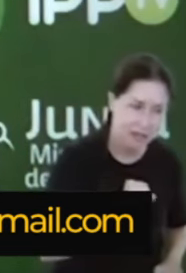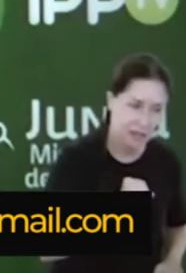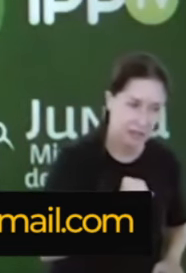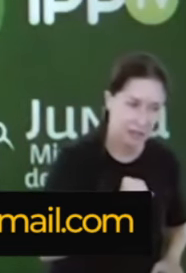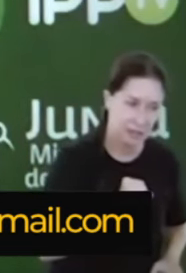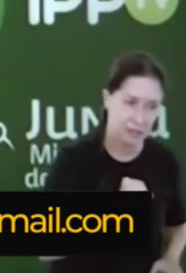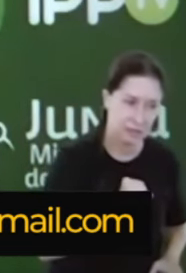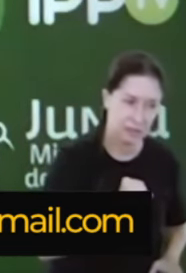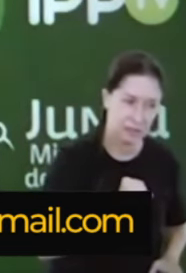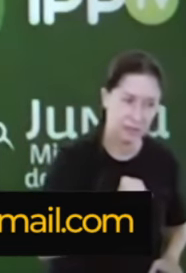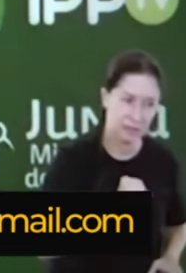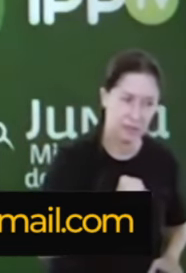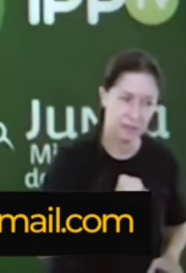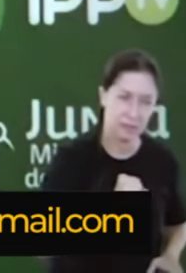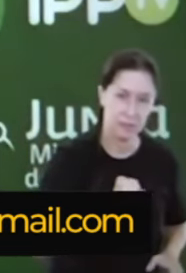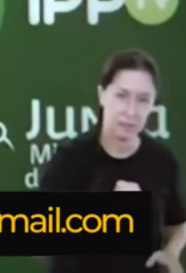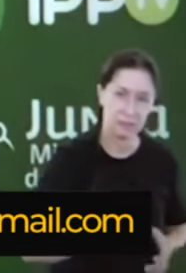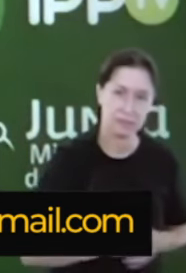idosos